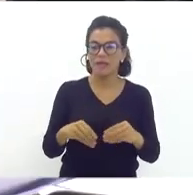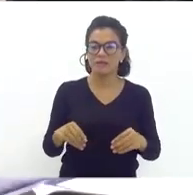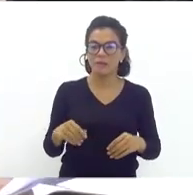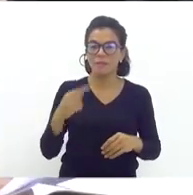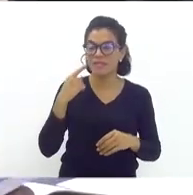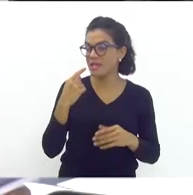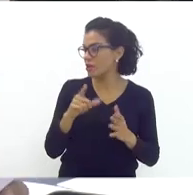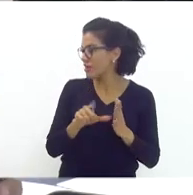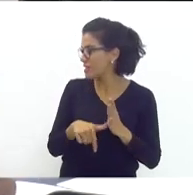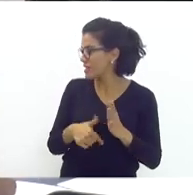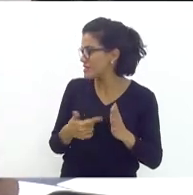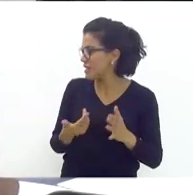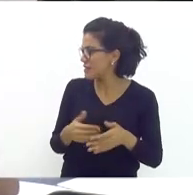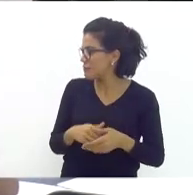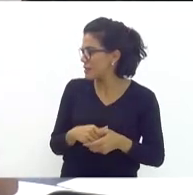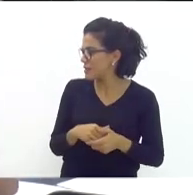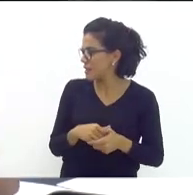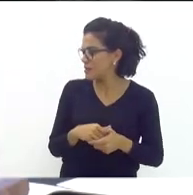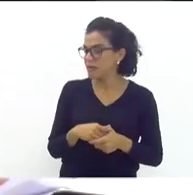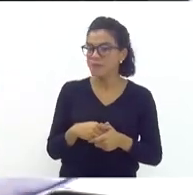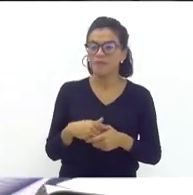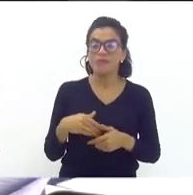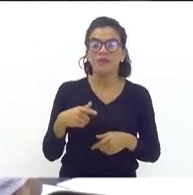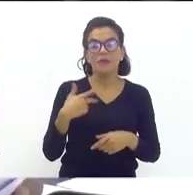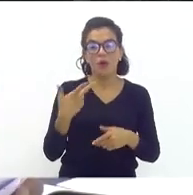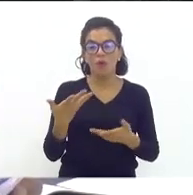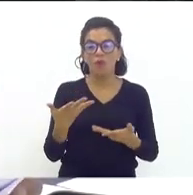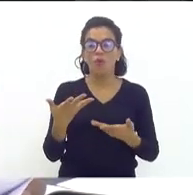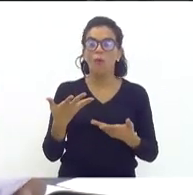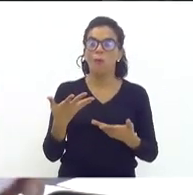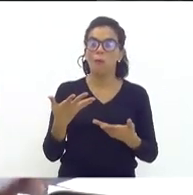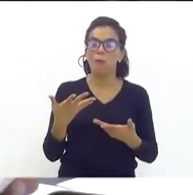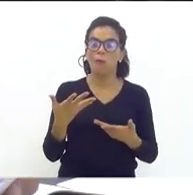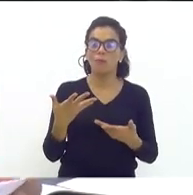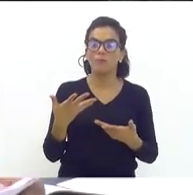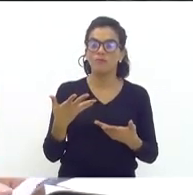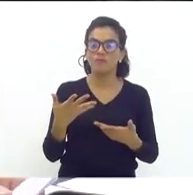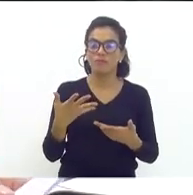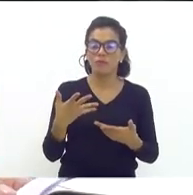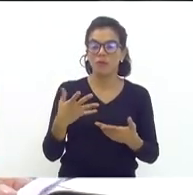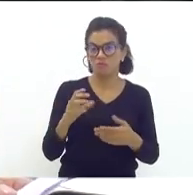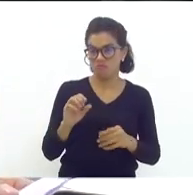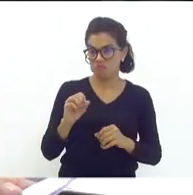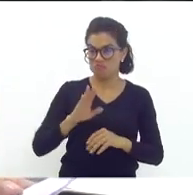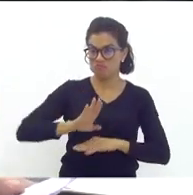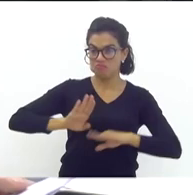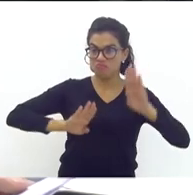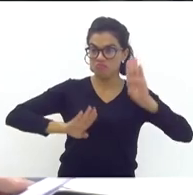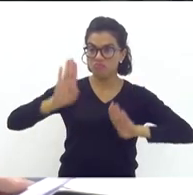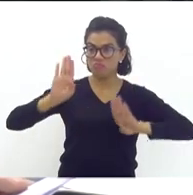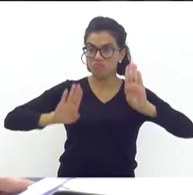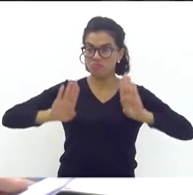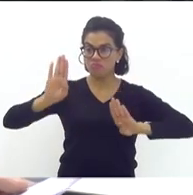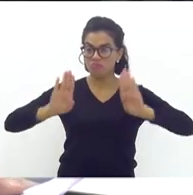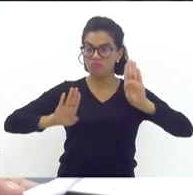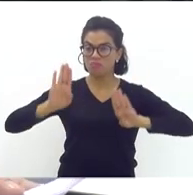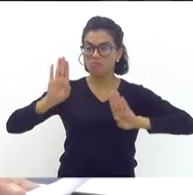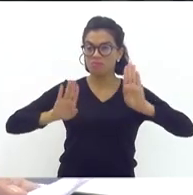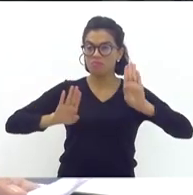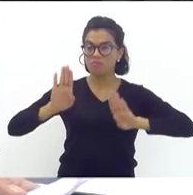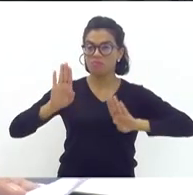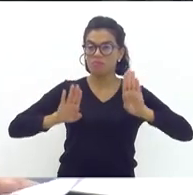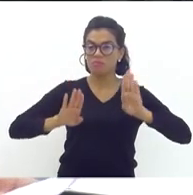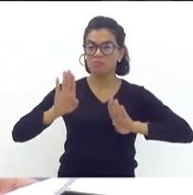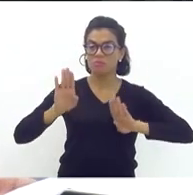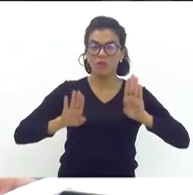consumidores Inclusive eu tenho aqui eh presente né gostaria que o senhor colocasse de pé o Senhor